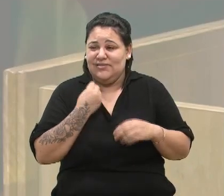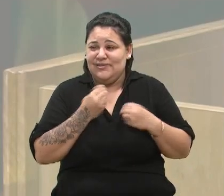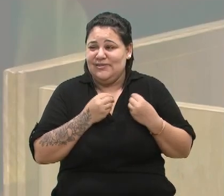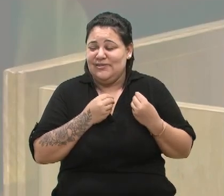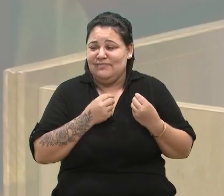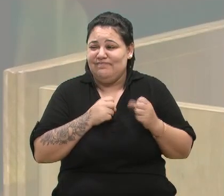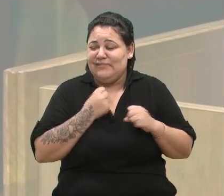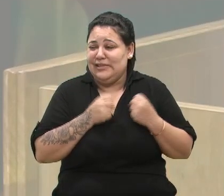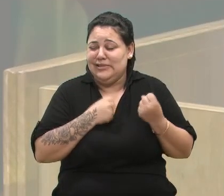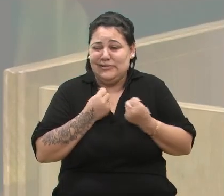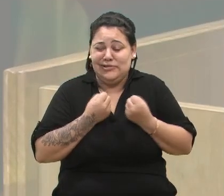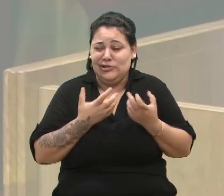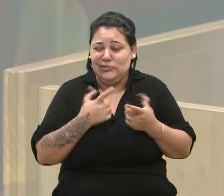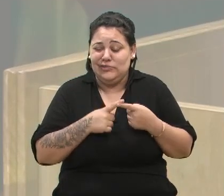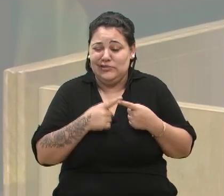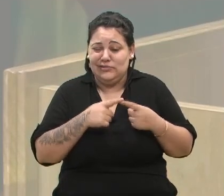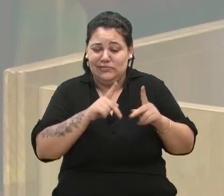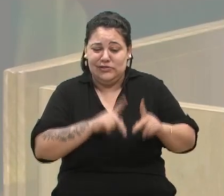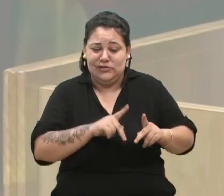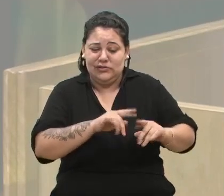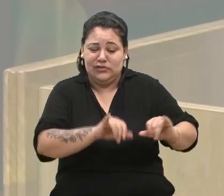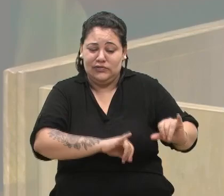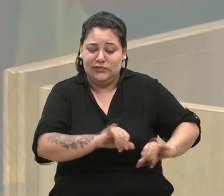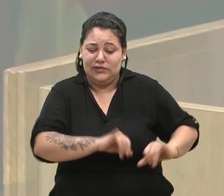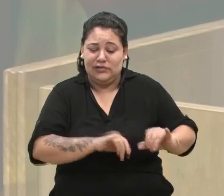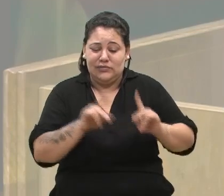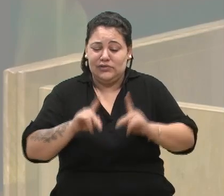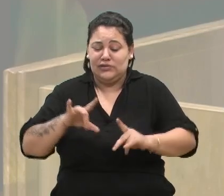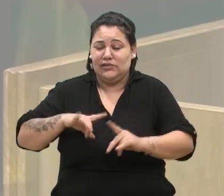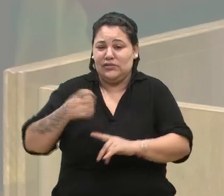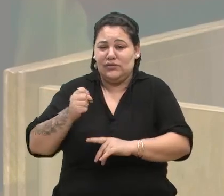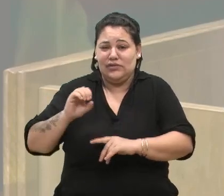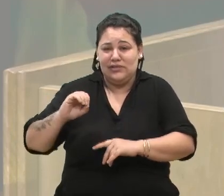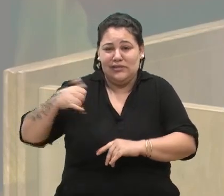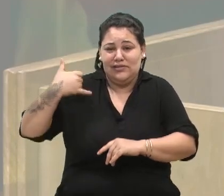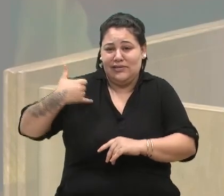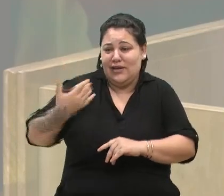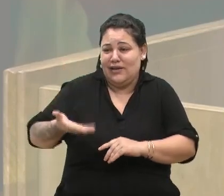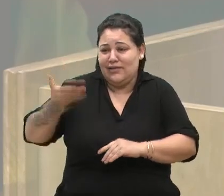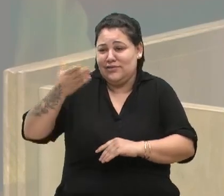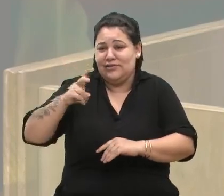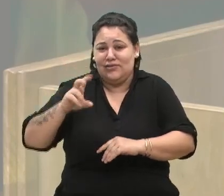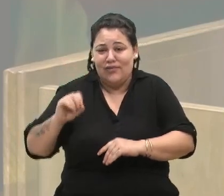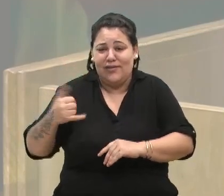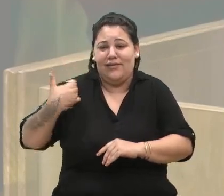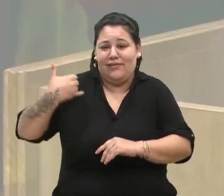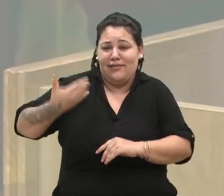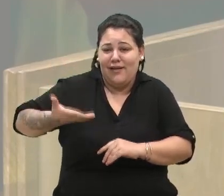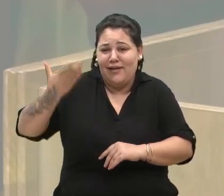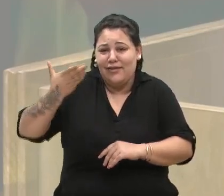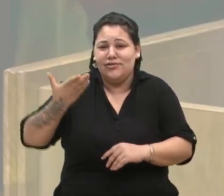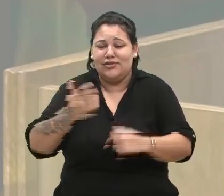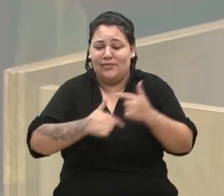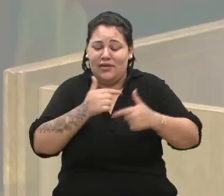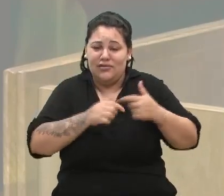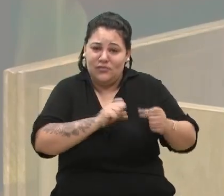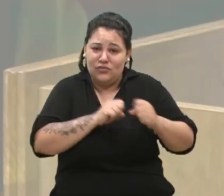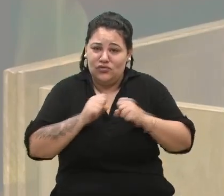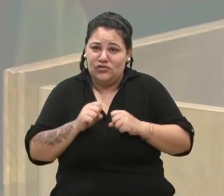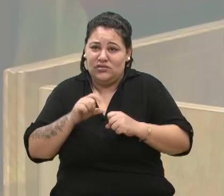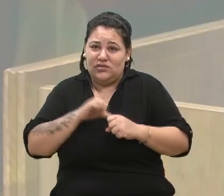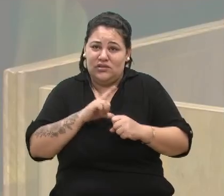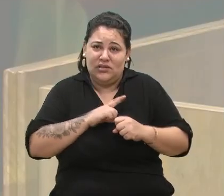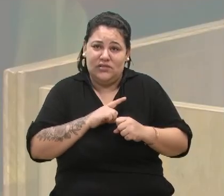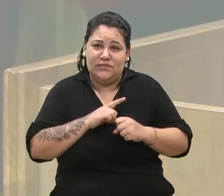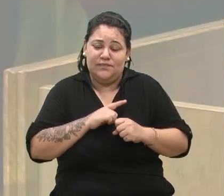pessoas que estão sofrendo nas UPAs, pessoas de 80 anos, pessoas de 50 anos, trabalhadores que podiam ser encaminhados para o serviço